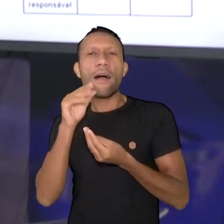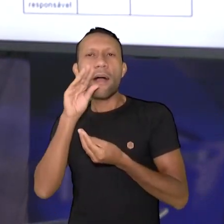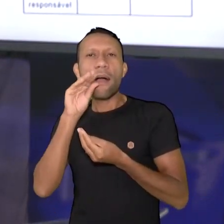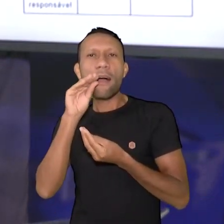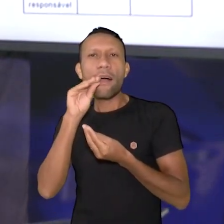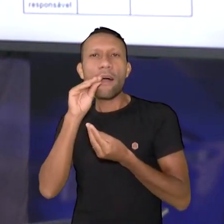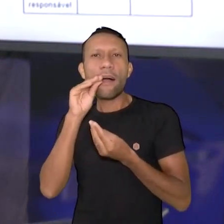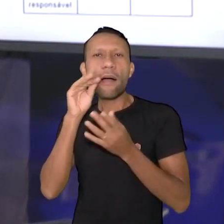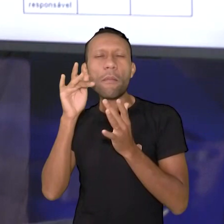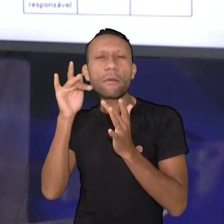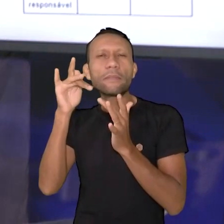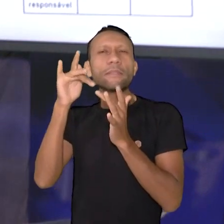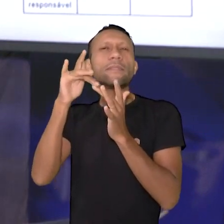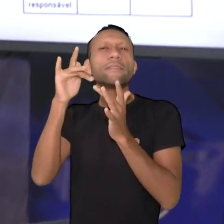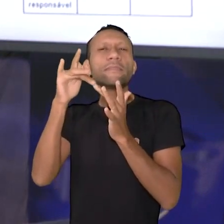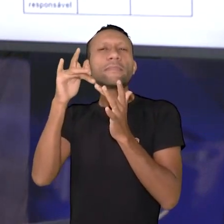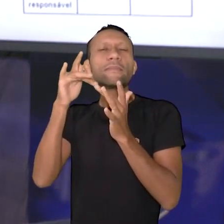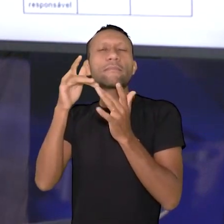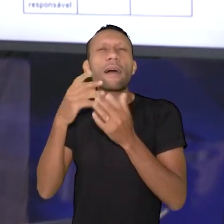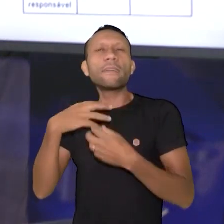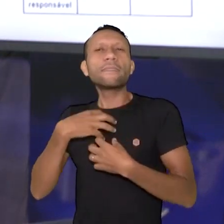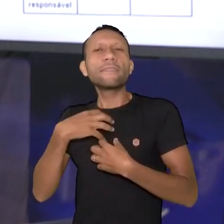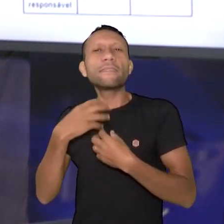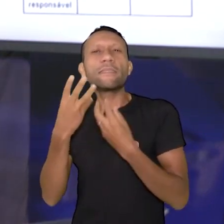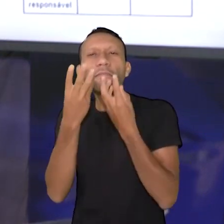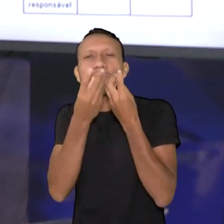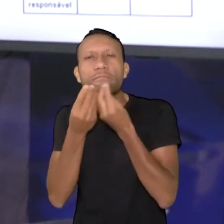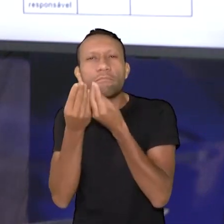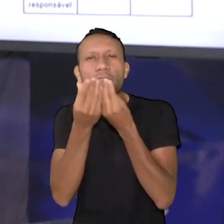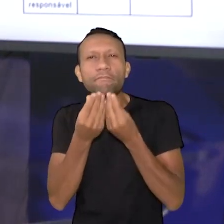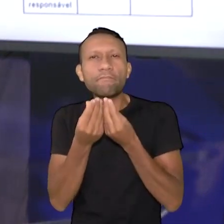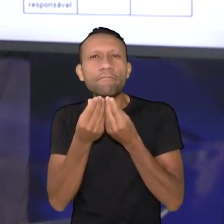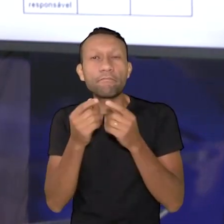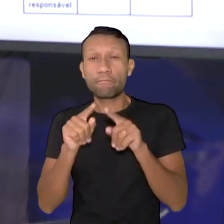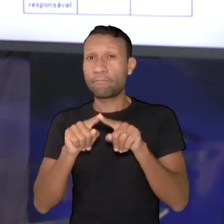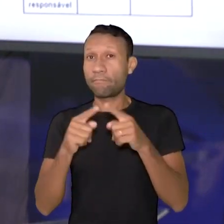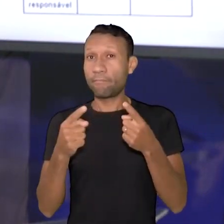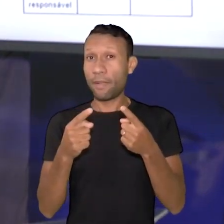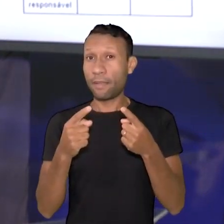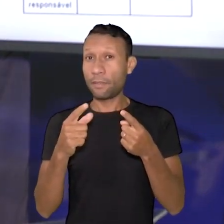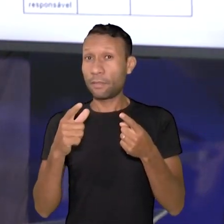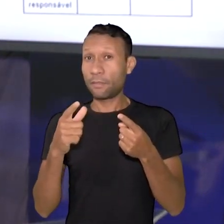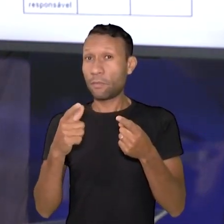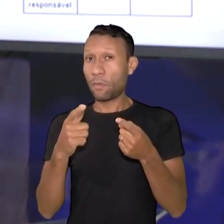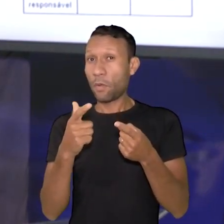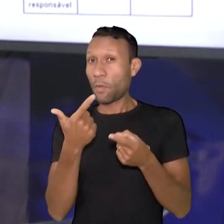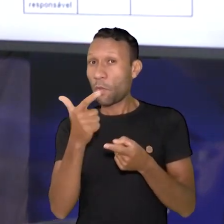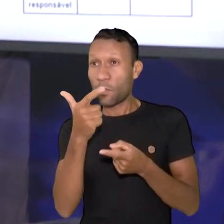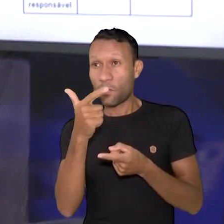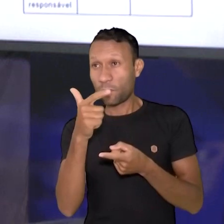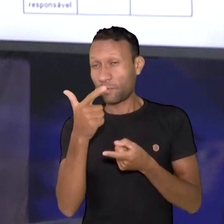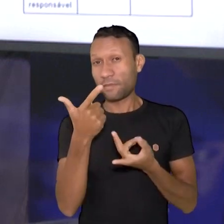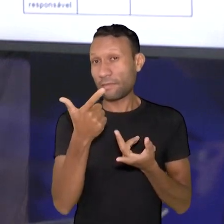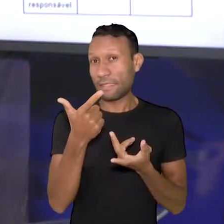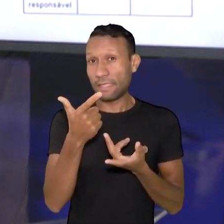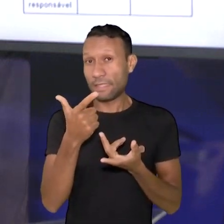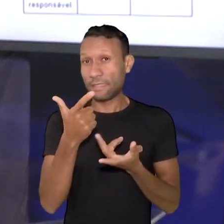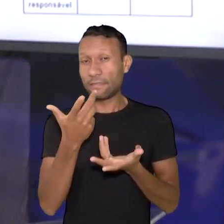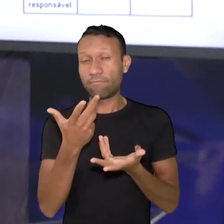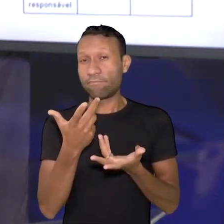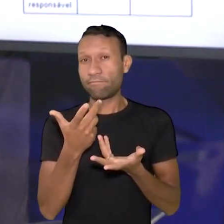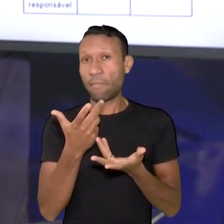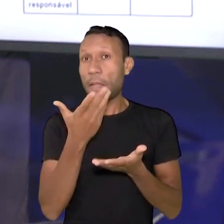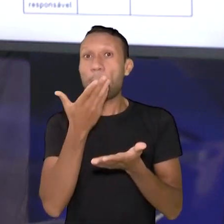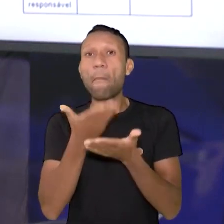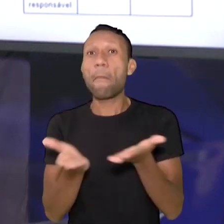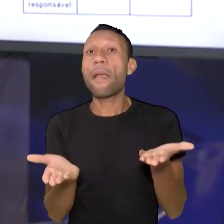Então você vai acabar sentindo o gosto da maioria das coisas, tá? Mas quando a gente tem a falha do nosso sistema, de um dos nossos sentidos, o